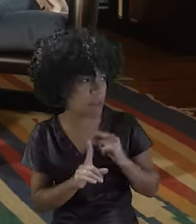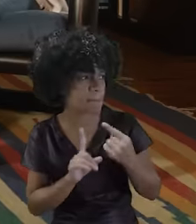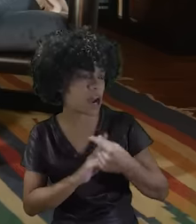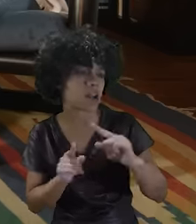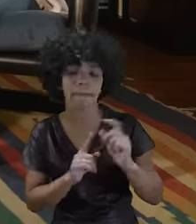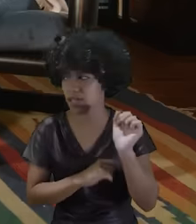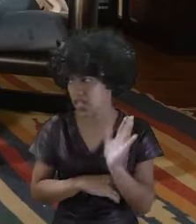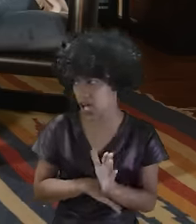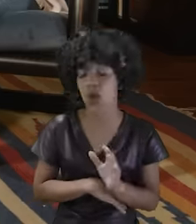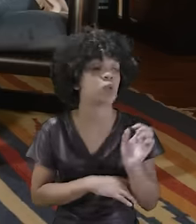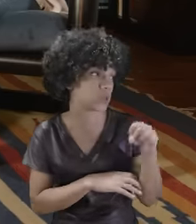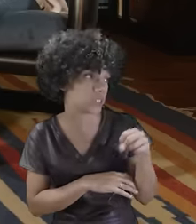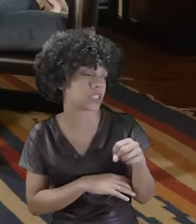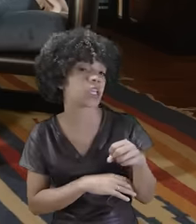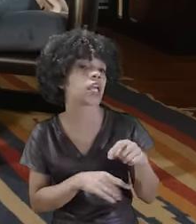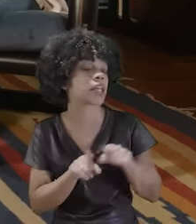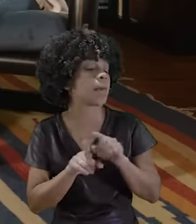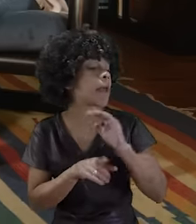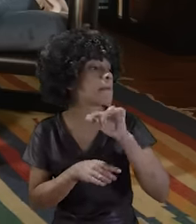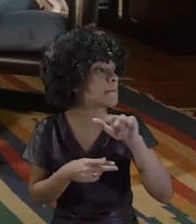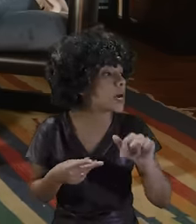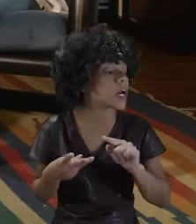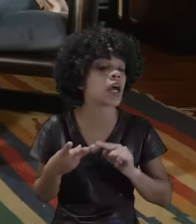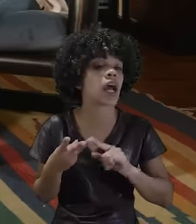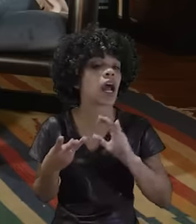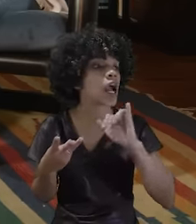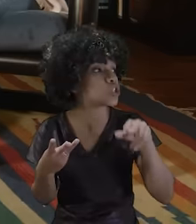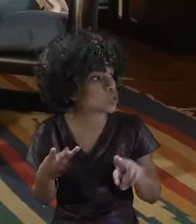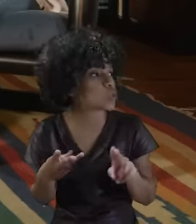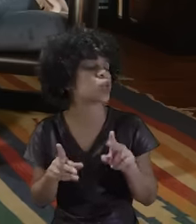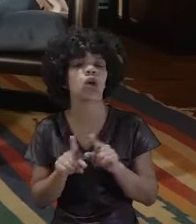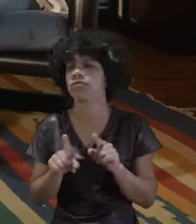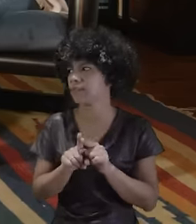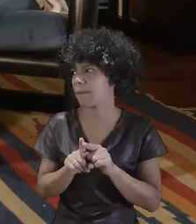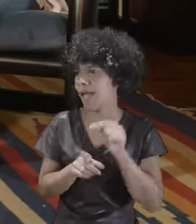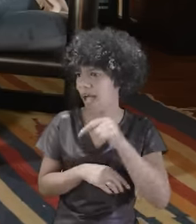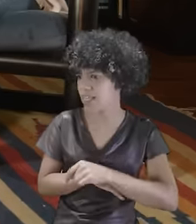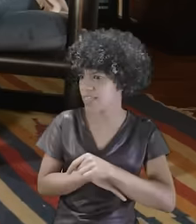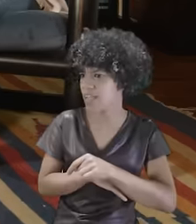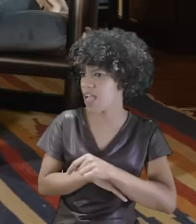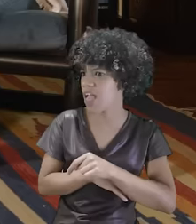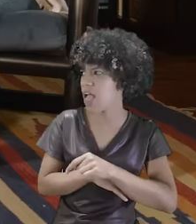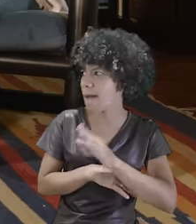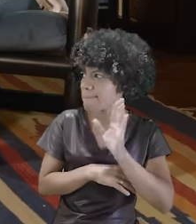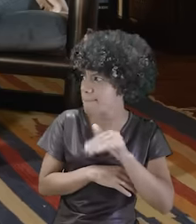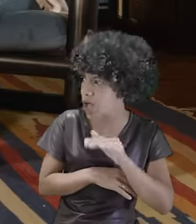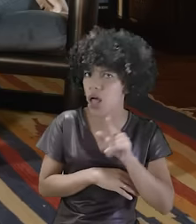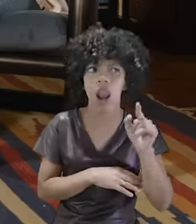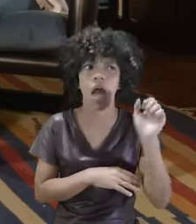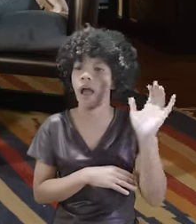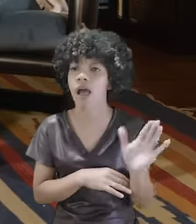mas é muito caro e manga também ficar Joaquim muito barato e muito caro